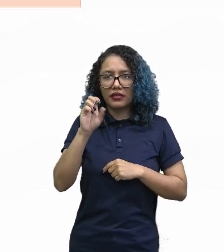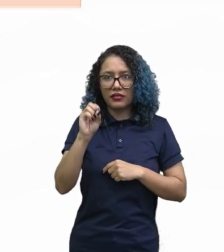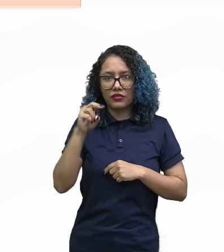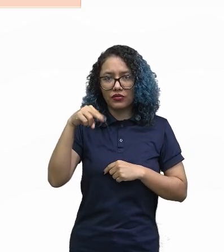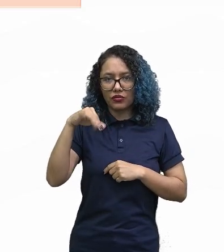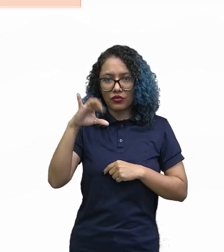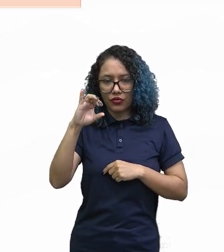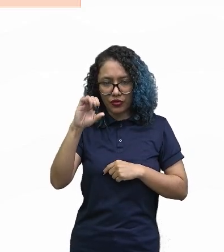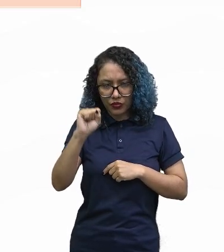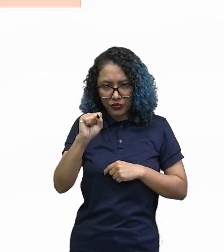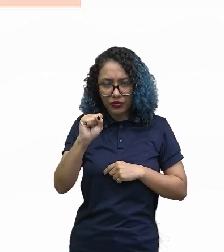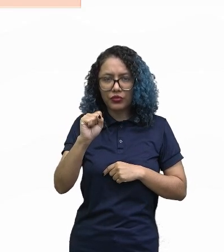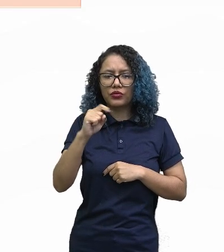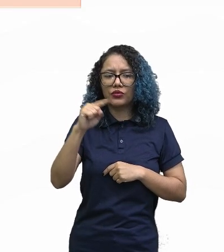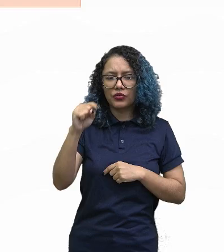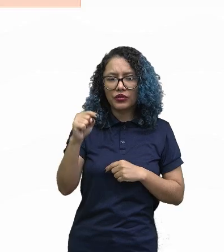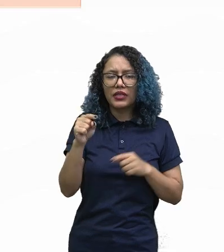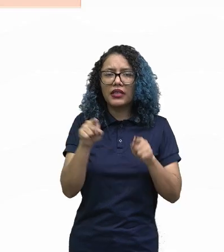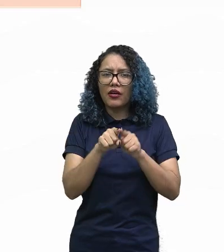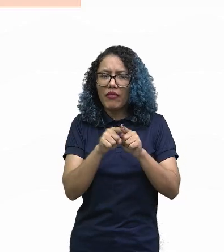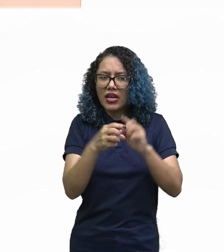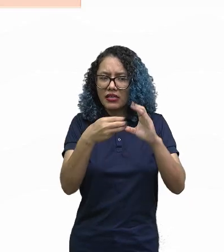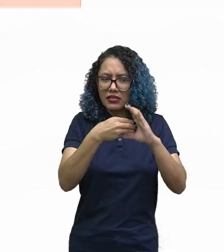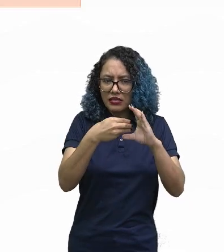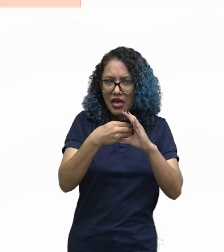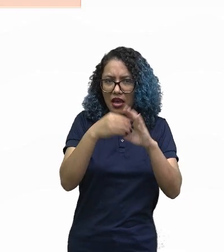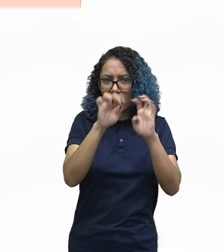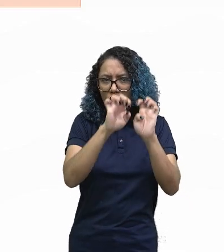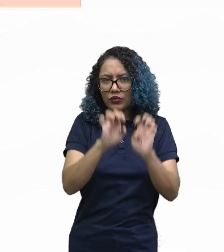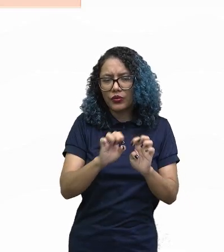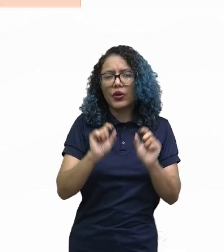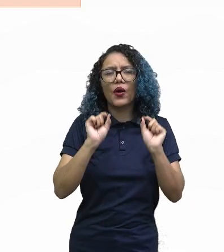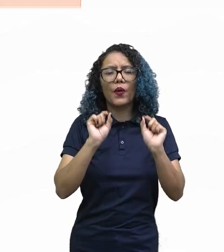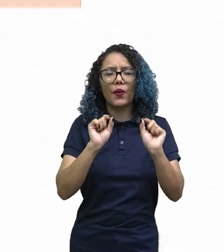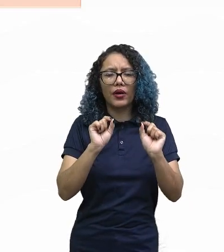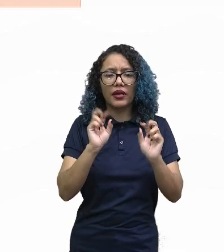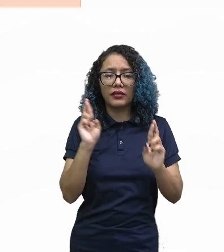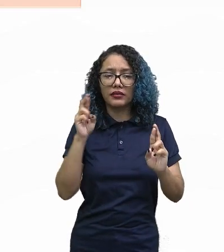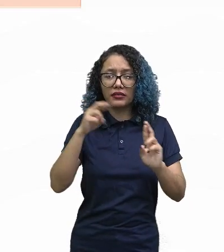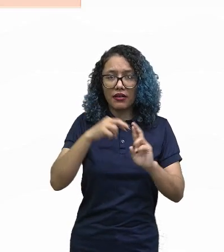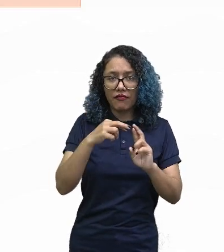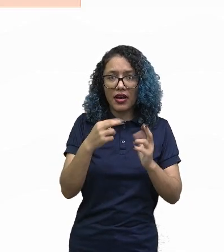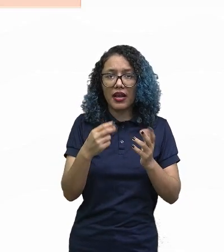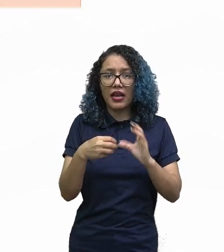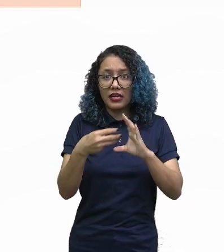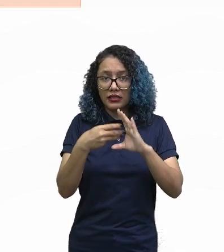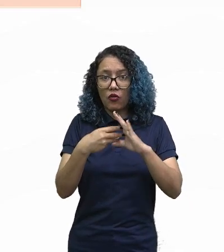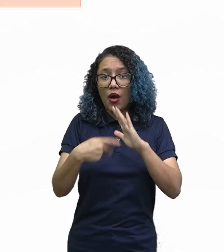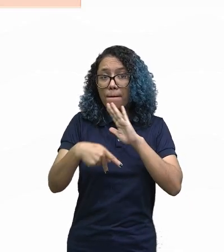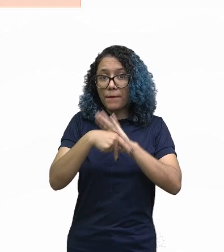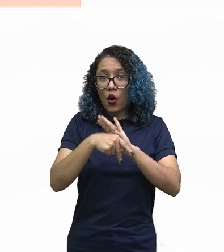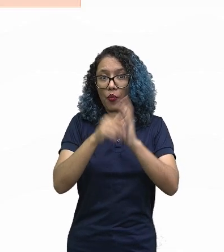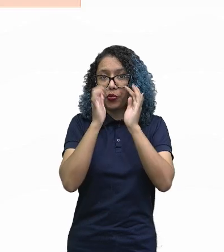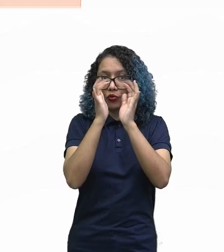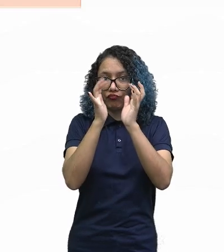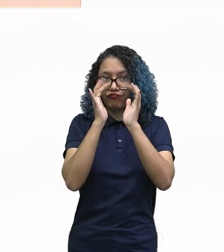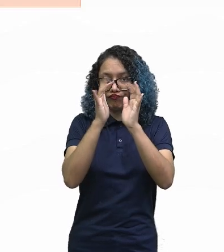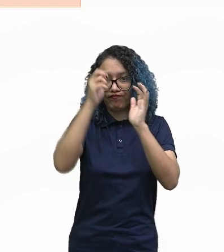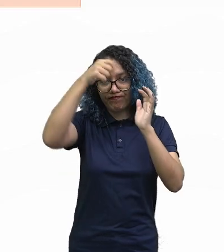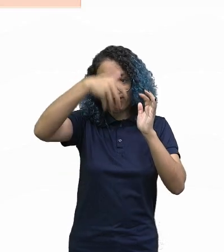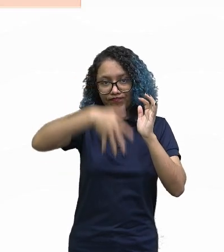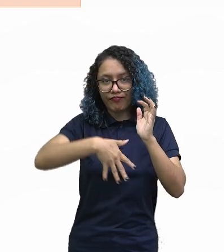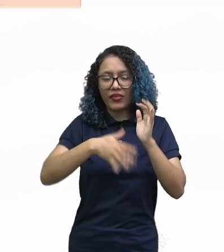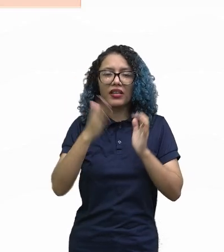de axônio, corpo celular, eu estou falando da célula que compõe o sistema nervoso, né? Então, a gente sabe que o